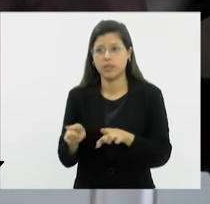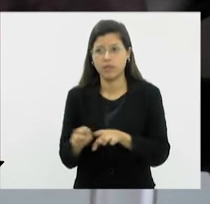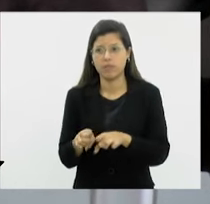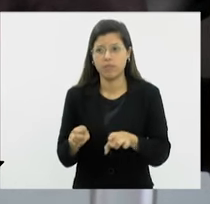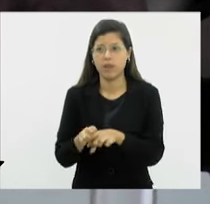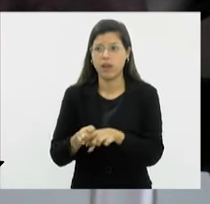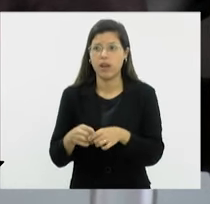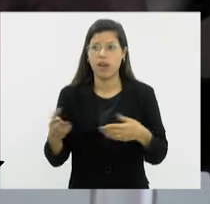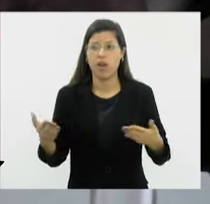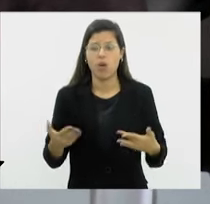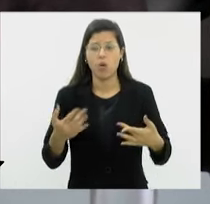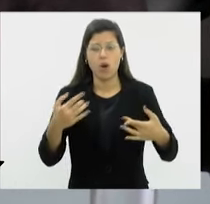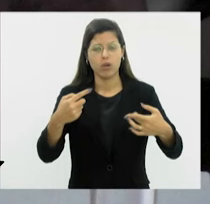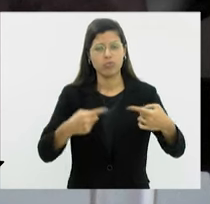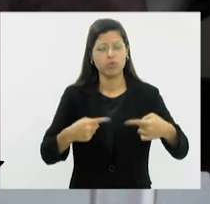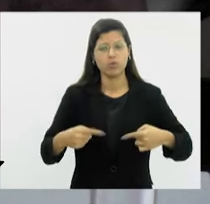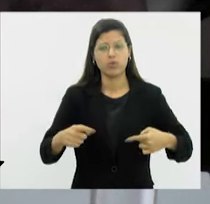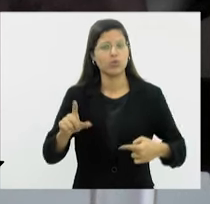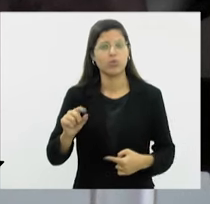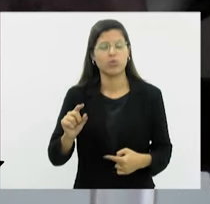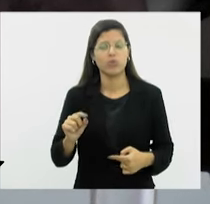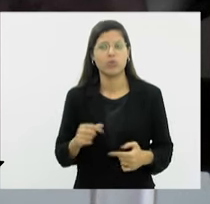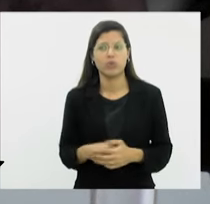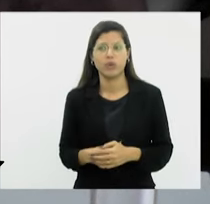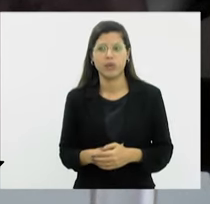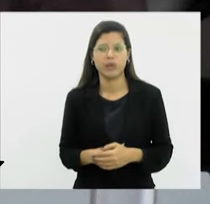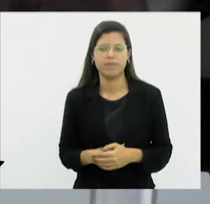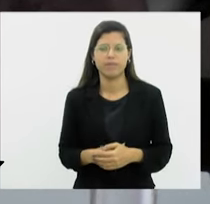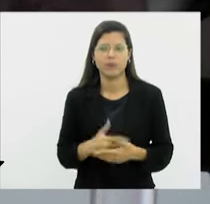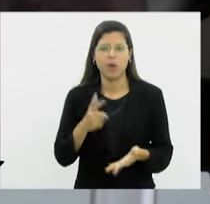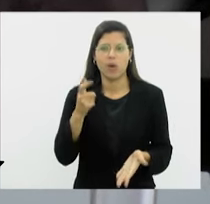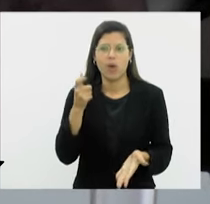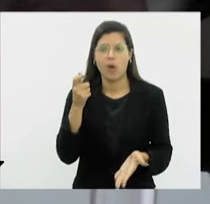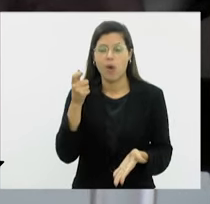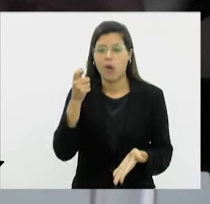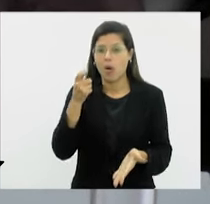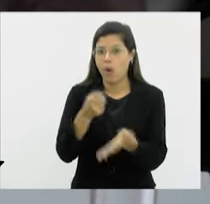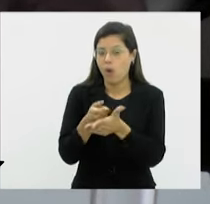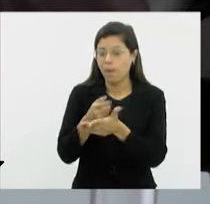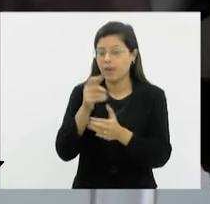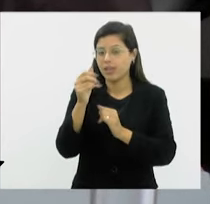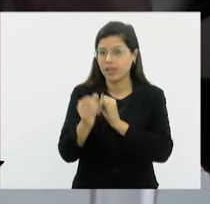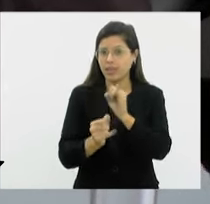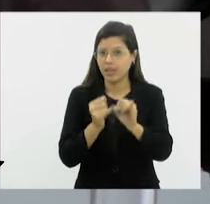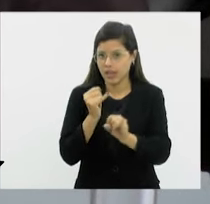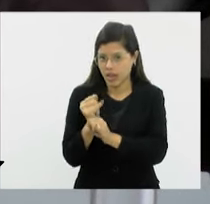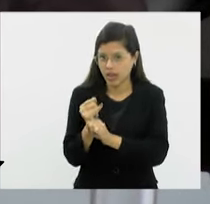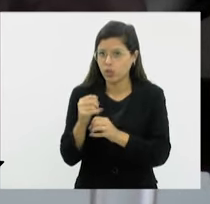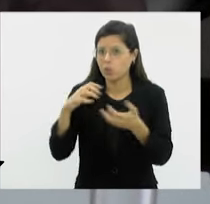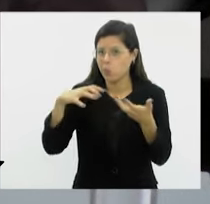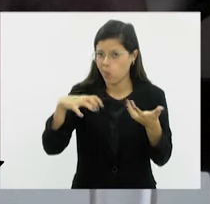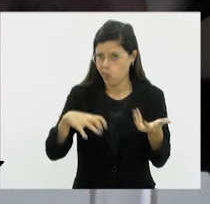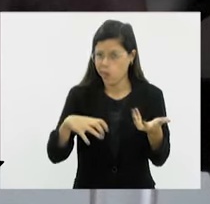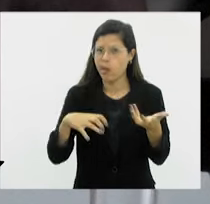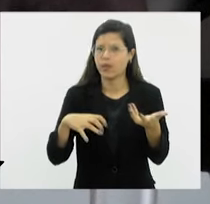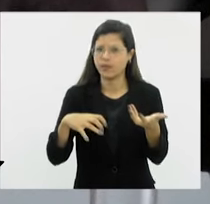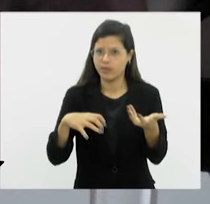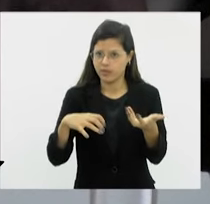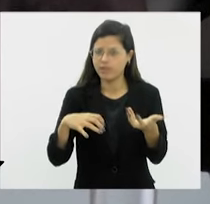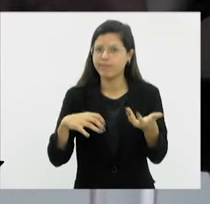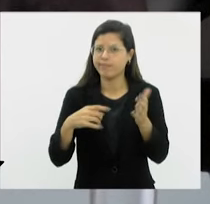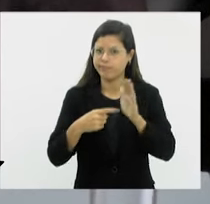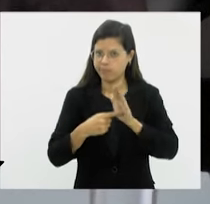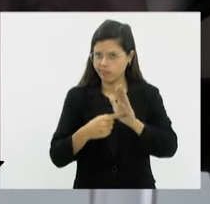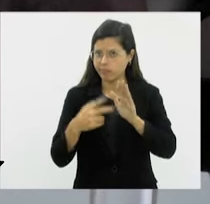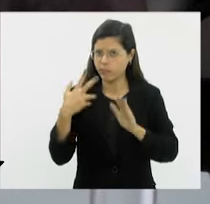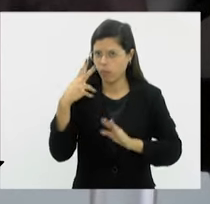mundo discutindo compra da internet. Aliás, o Congresso está se pronunciando fortemente